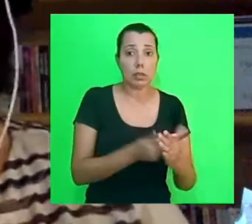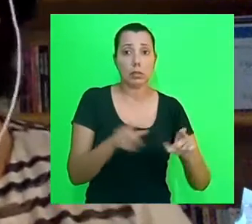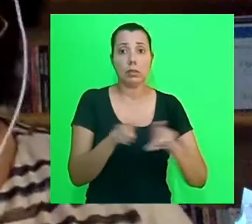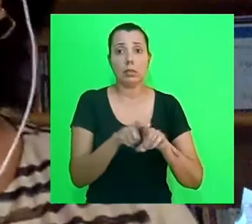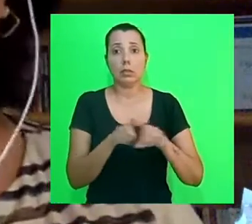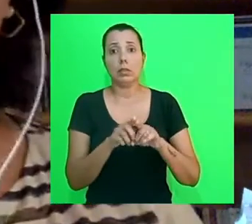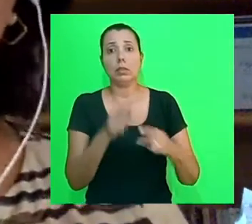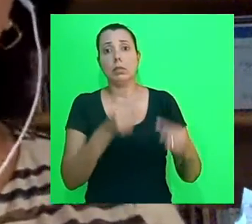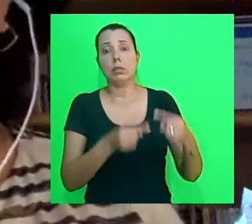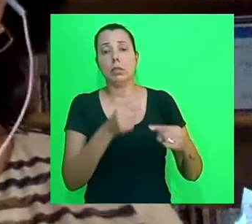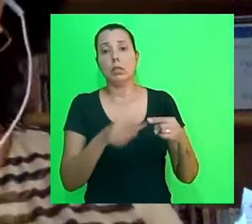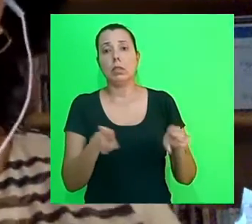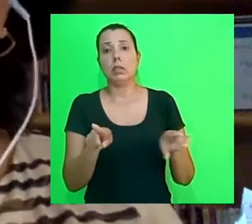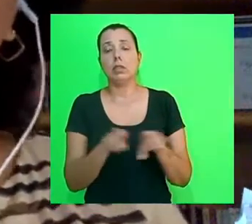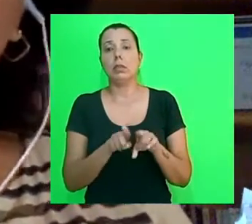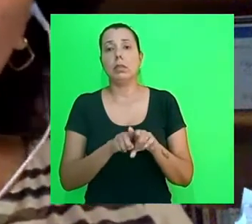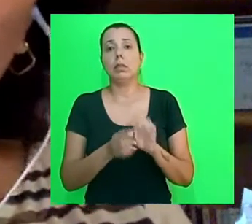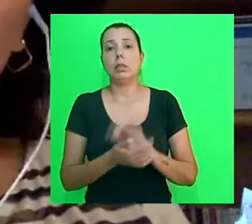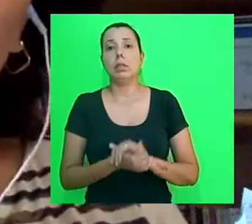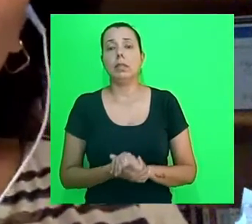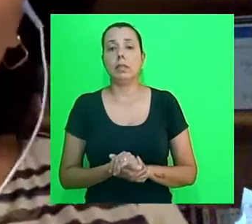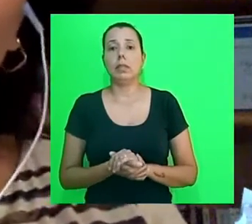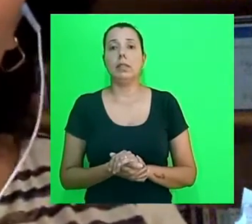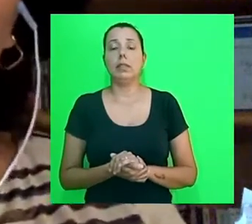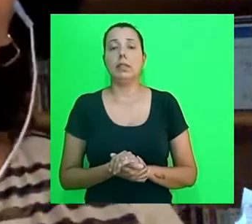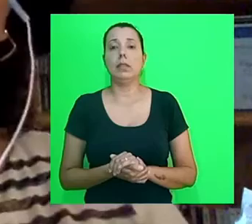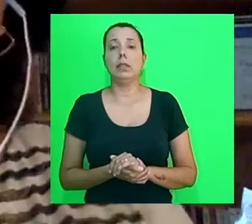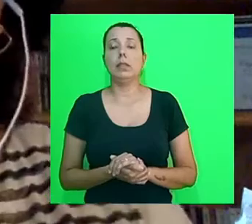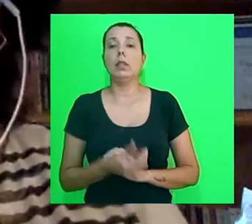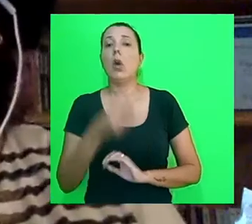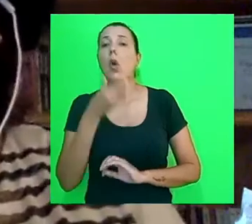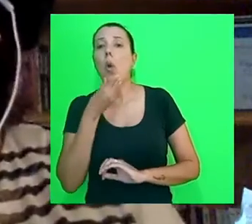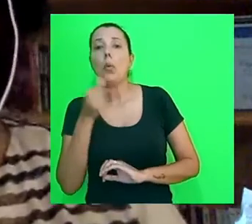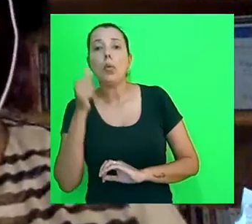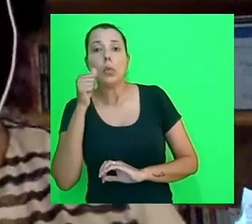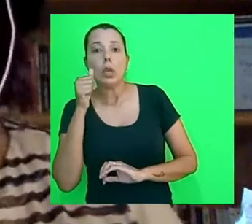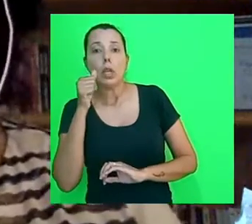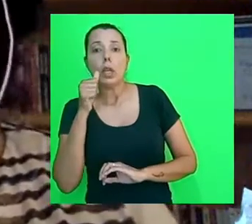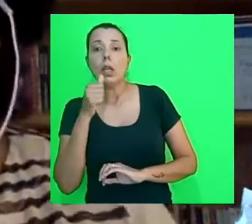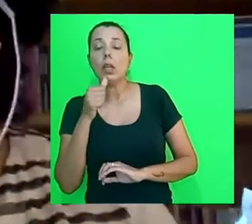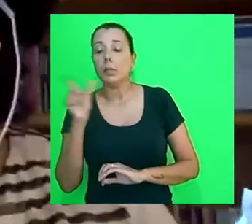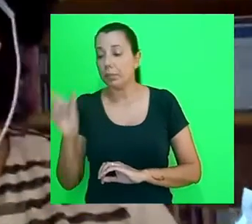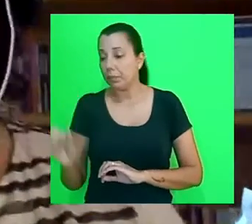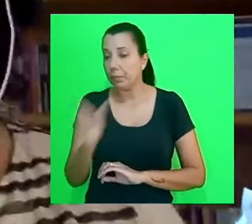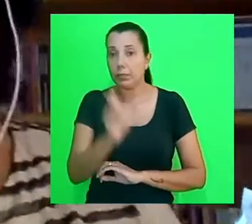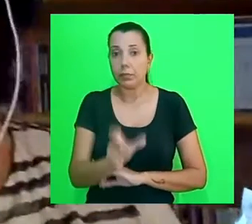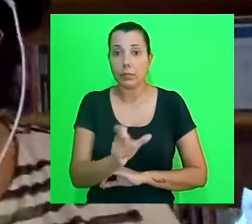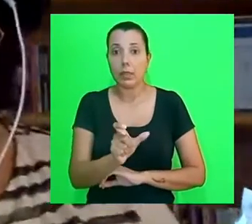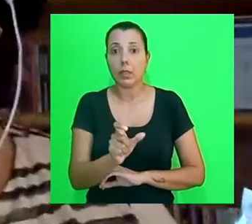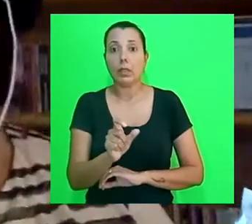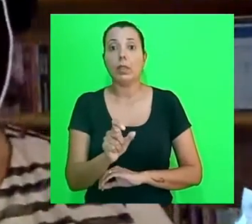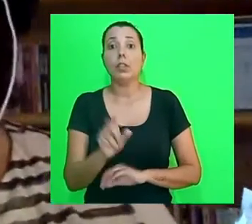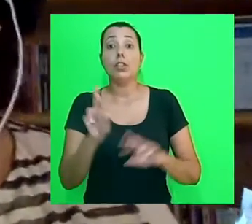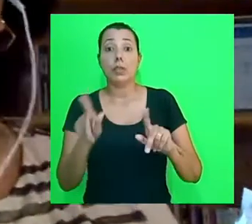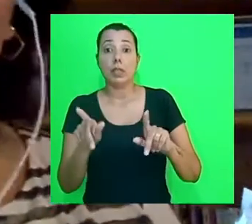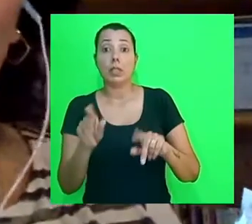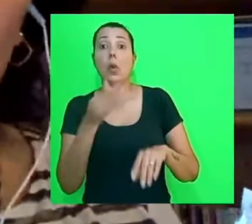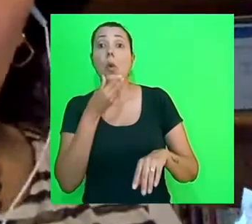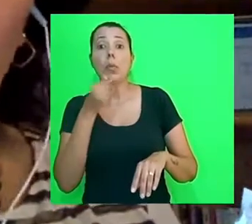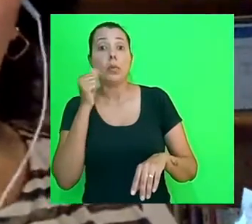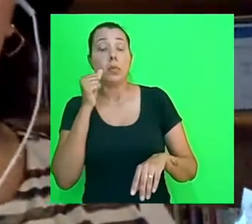médio. À época a gente estava falando das escolas de educação básica. É lógico que com abordagens